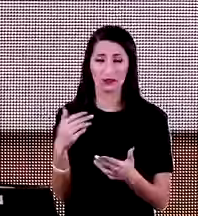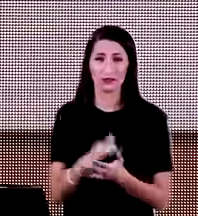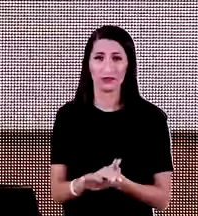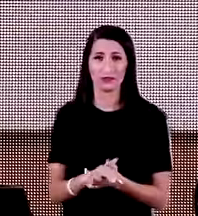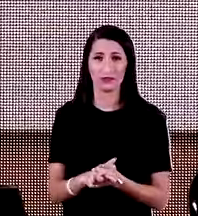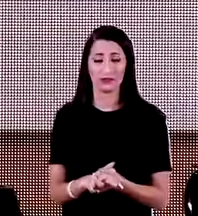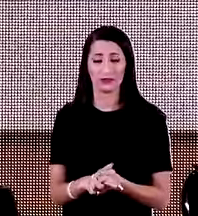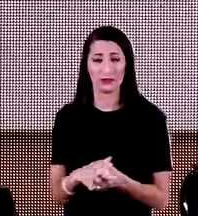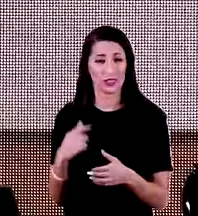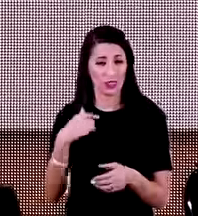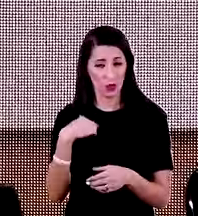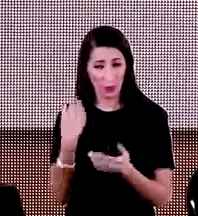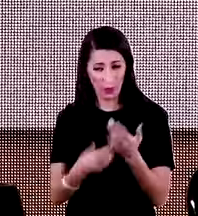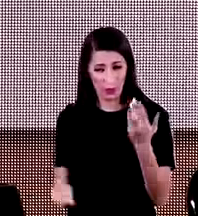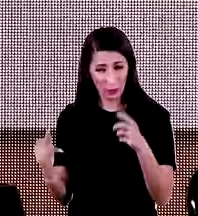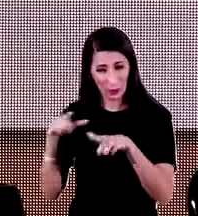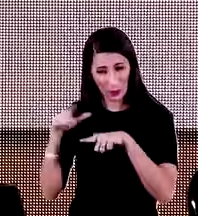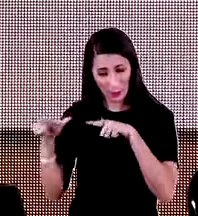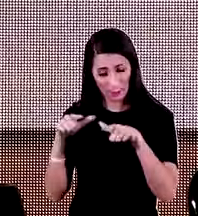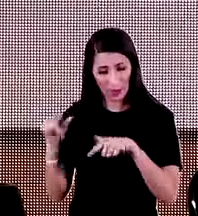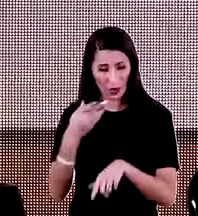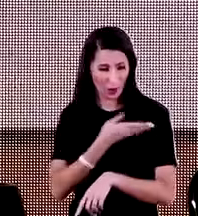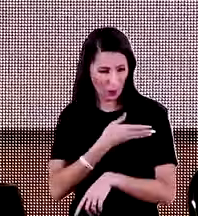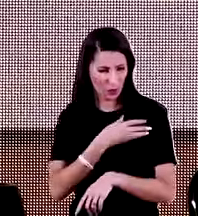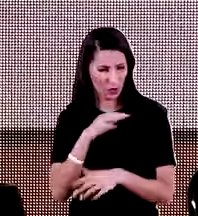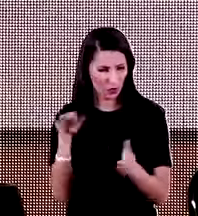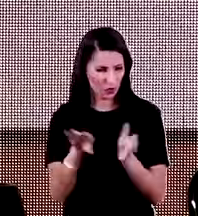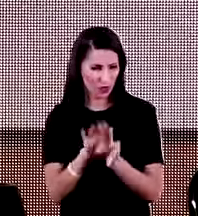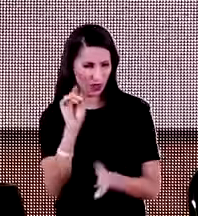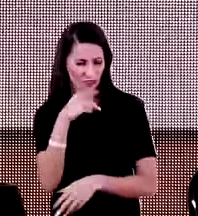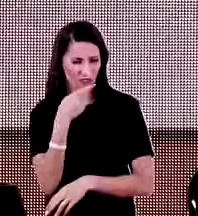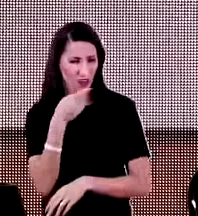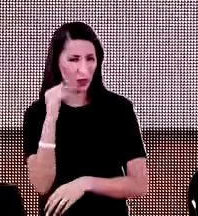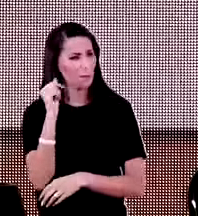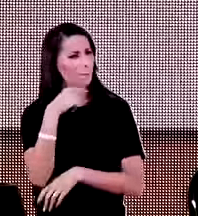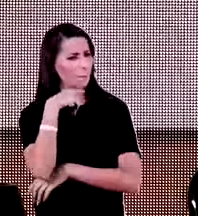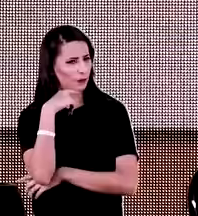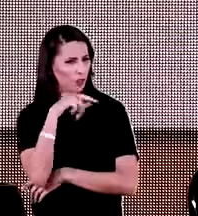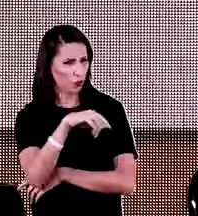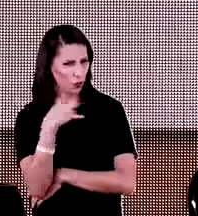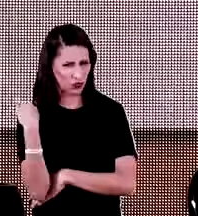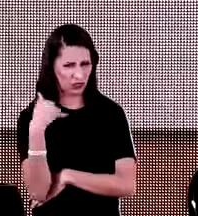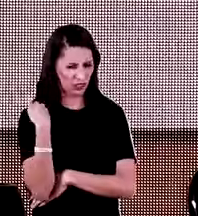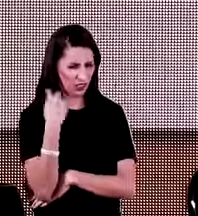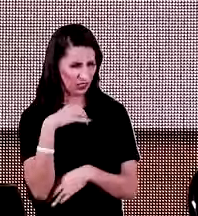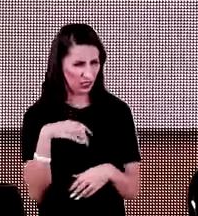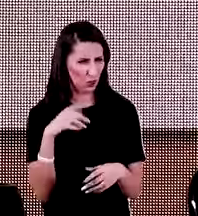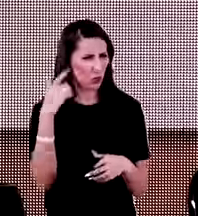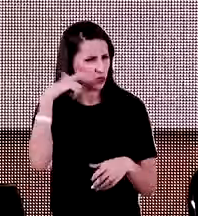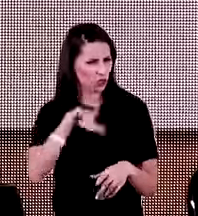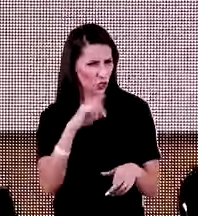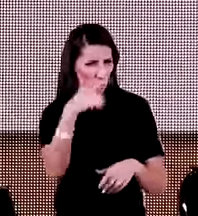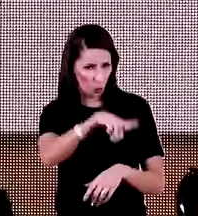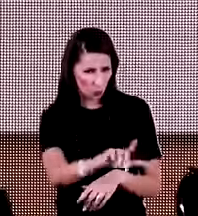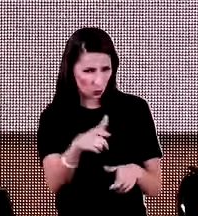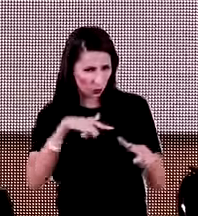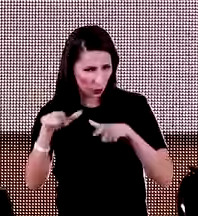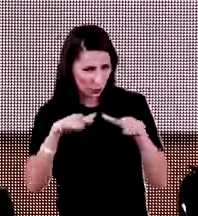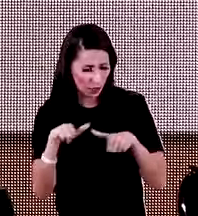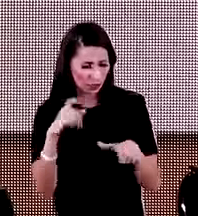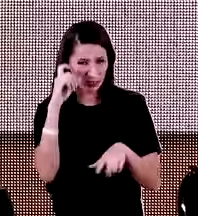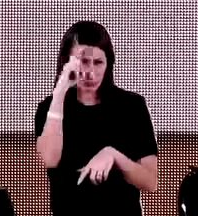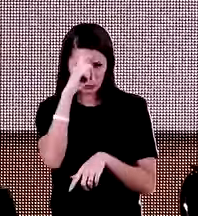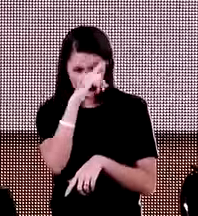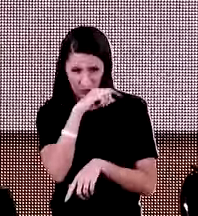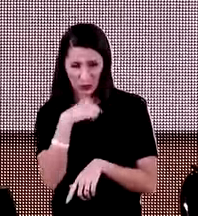perdi um emprego. Aí ela diz o quê? Menino, misericórdia, na tua idade, arranjar outro emprego desse é difícil. E eu não sei se tu sabe, mas eu vi um